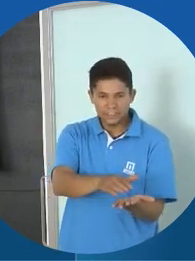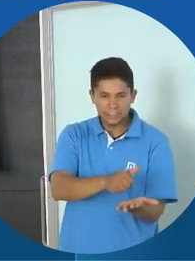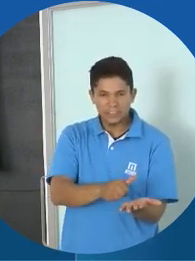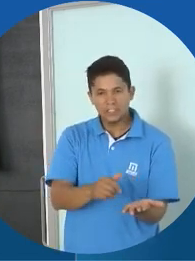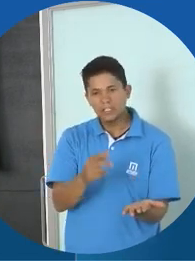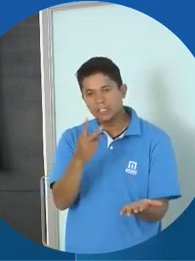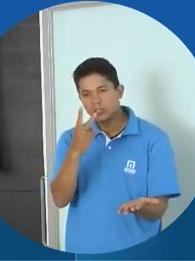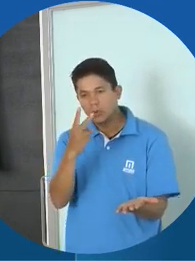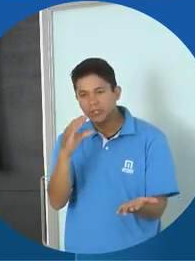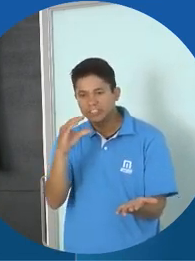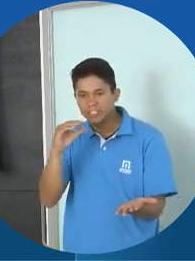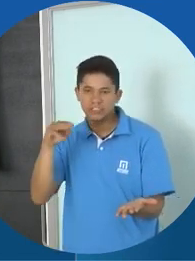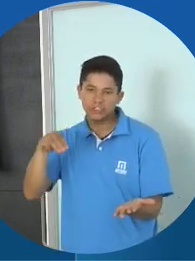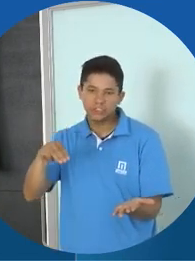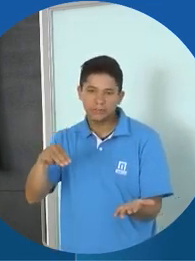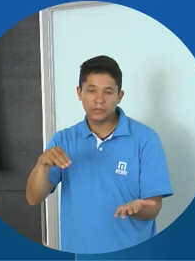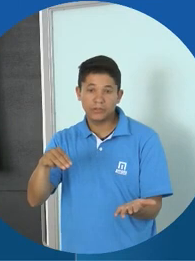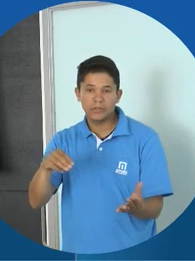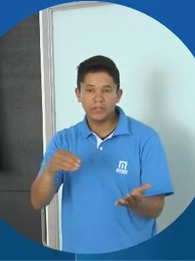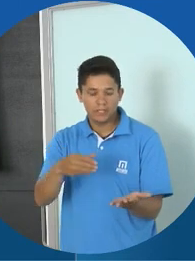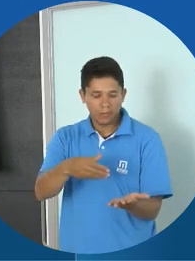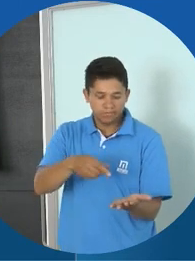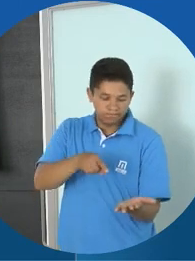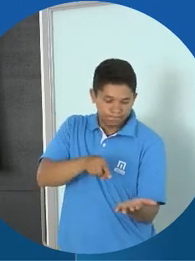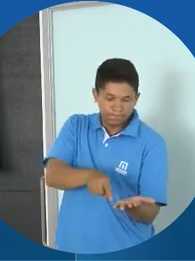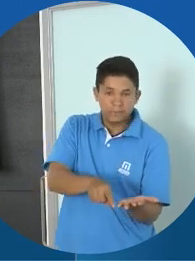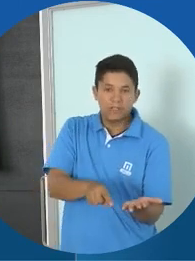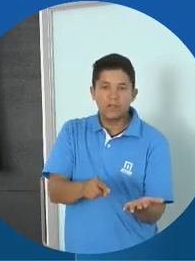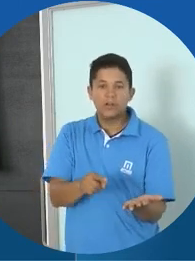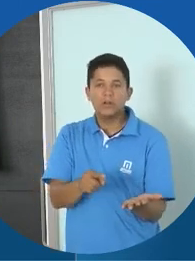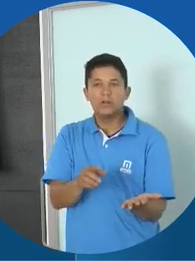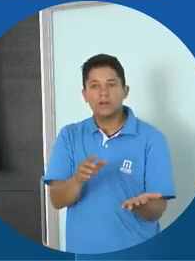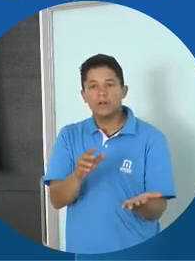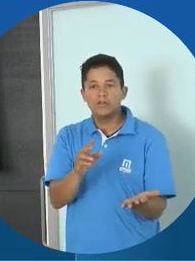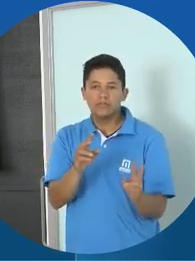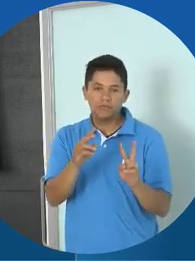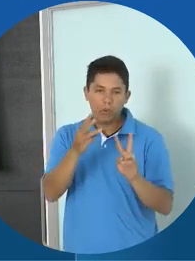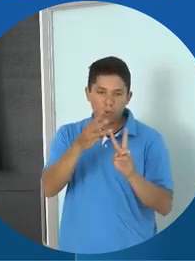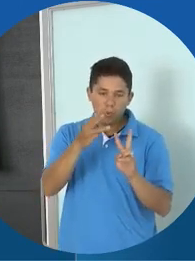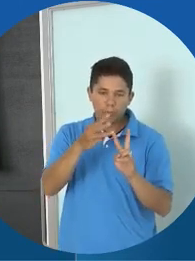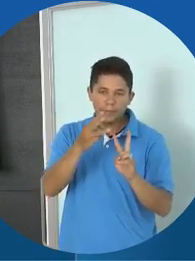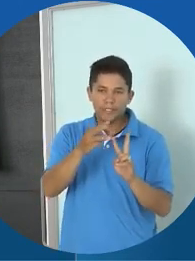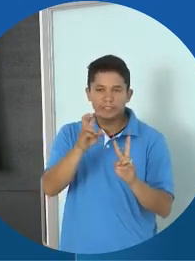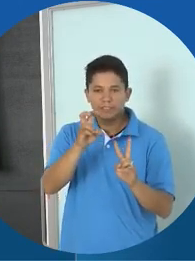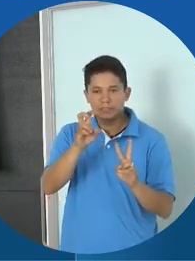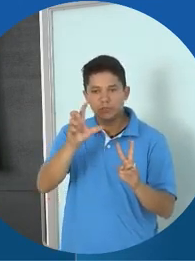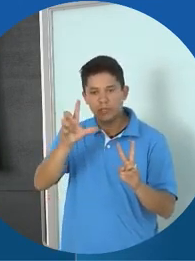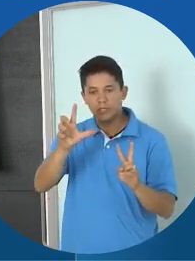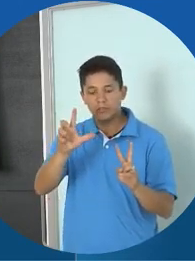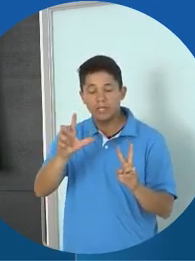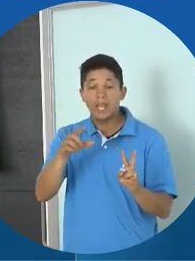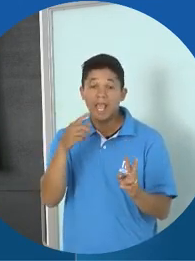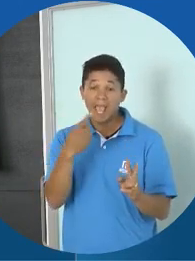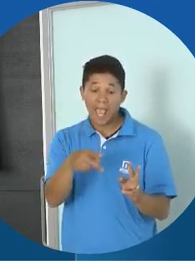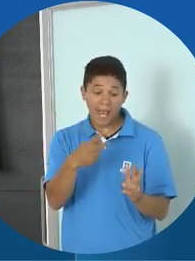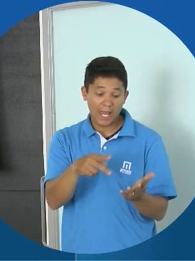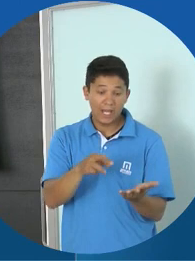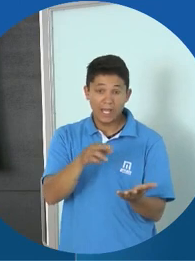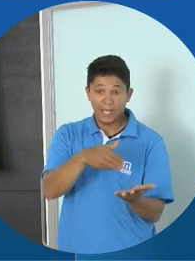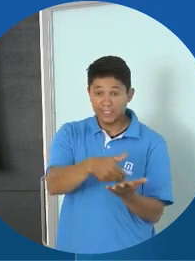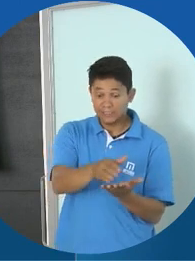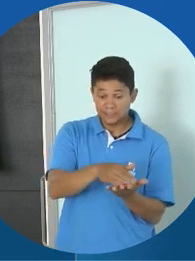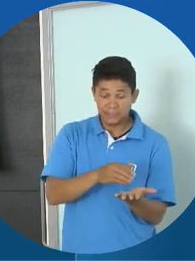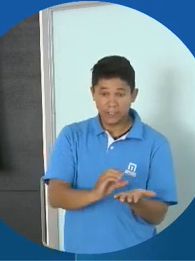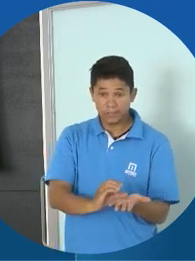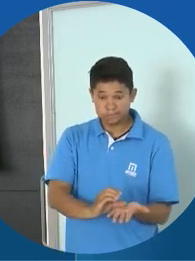esse volume injetado, de 5 litros, e essa resina ela foi capaz de expandir,